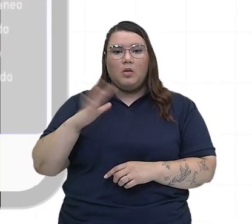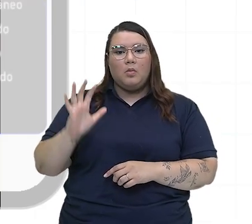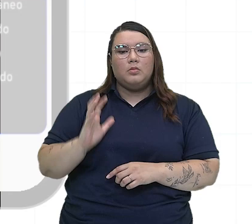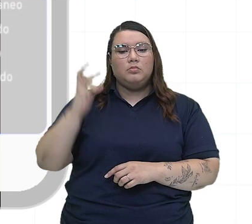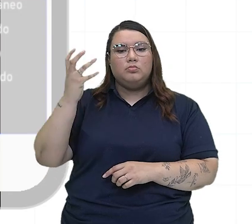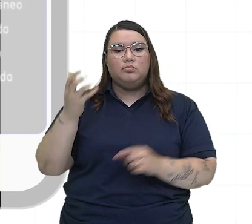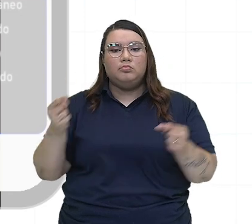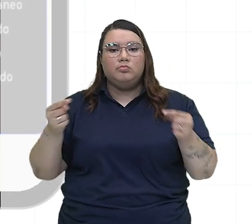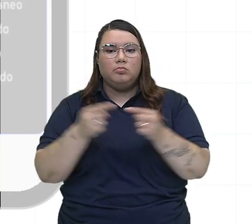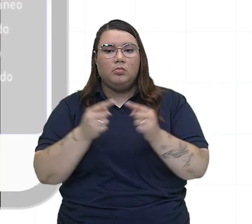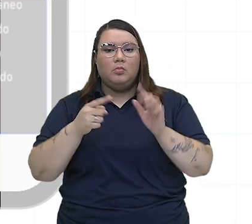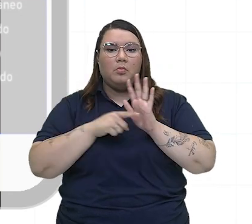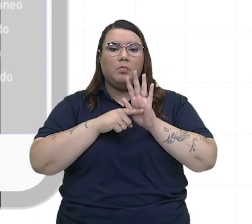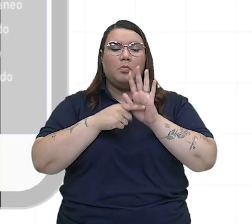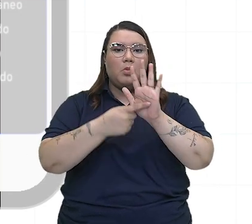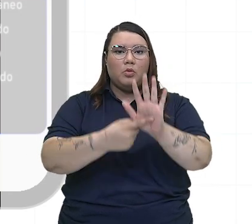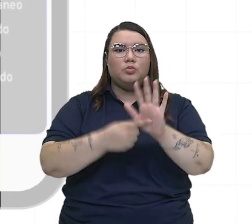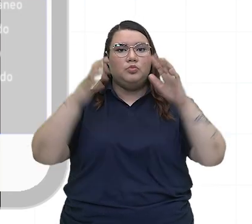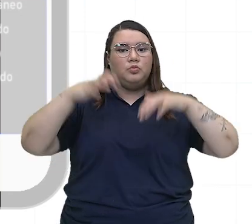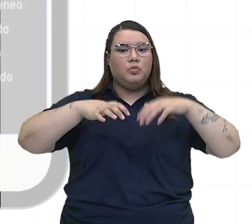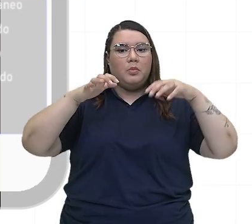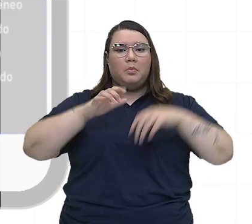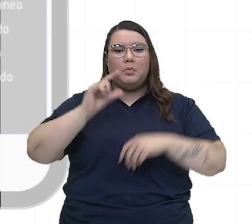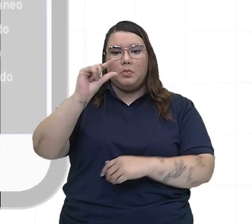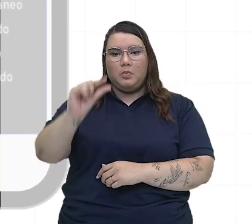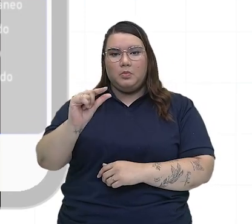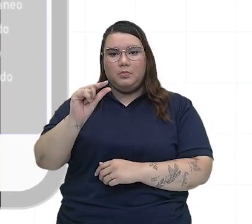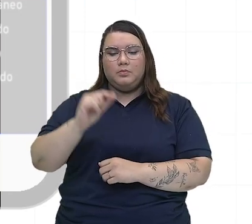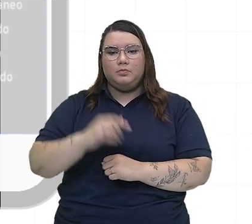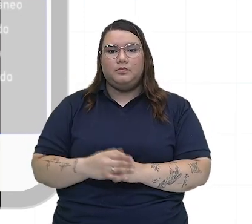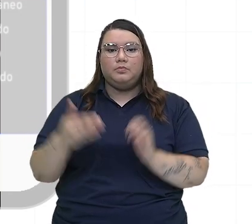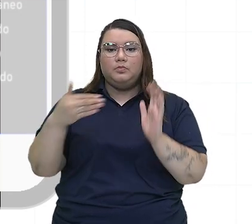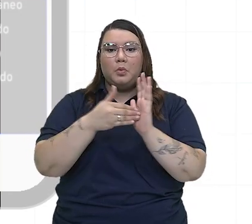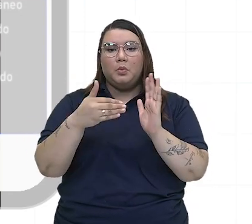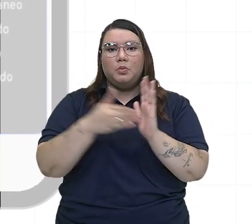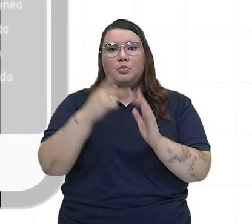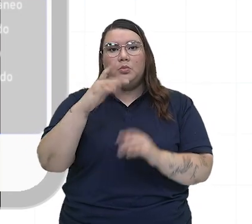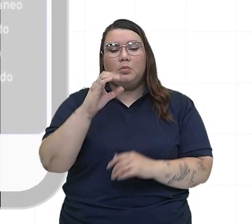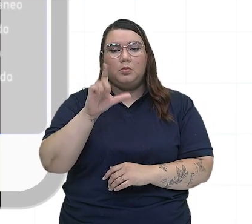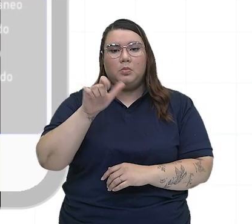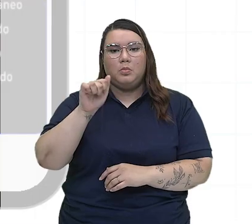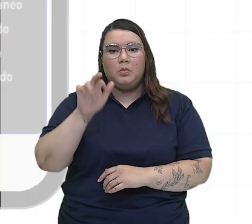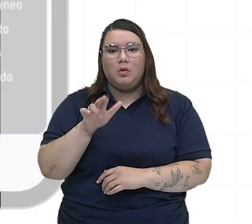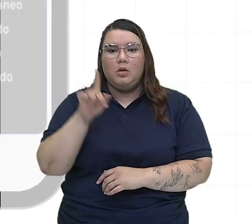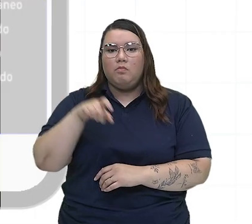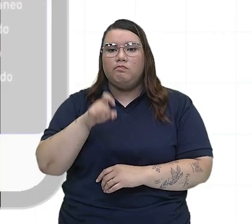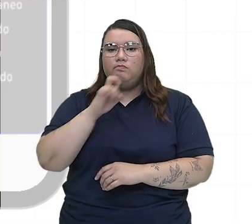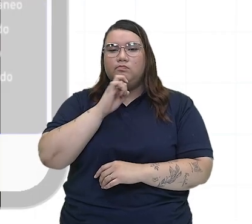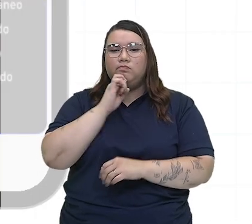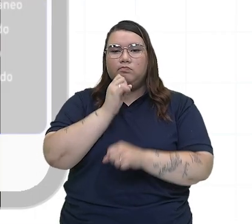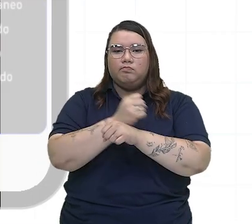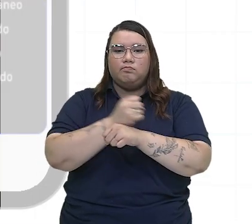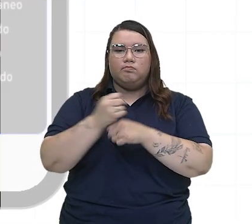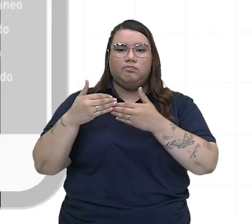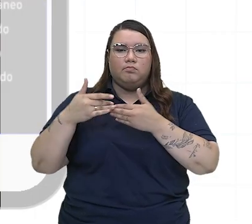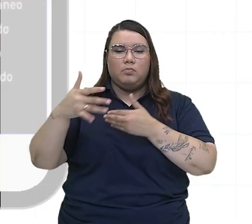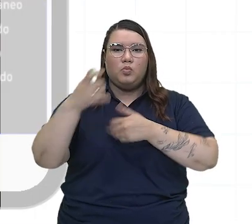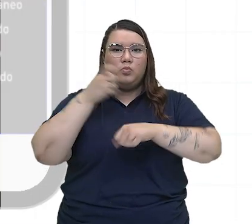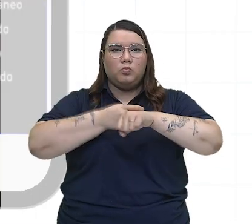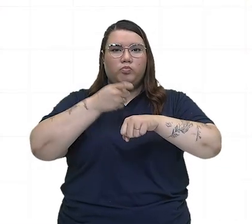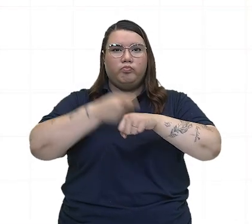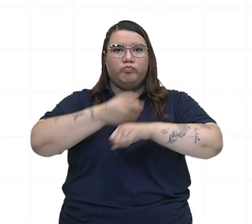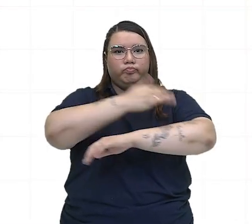também da continentalidade com índice de chuvas muito baixos. O clima polar são os invernos muito longos e com